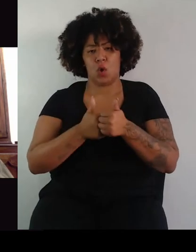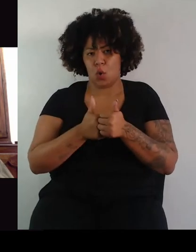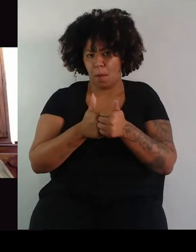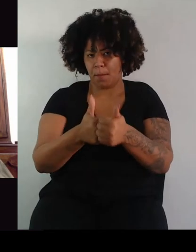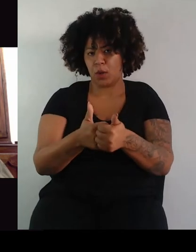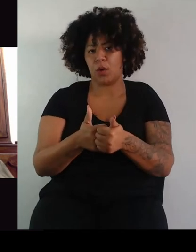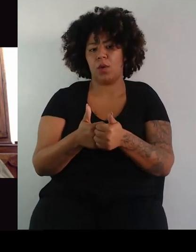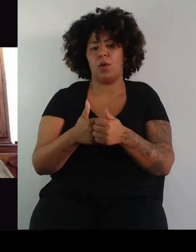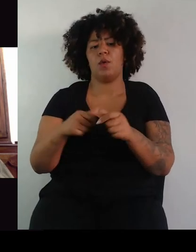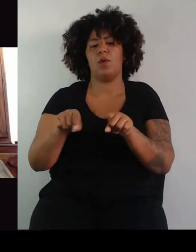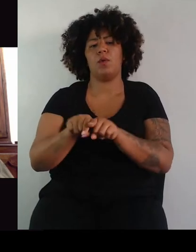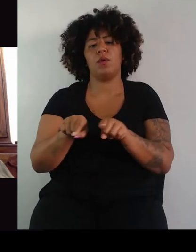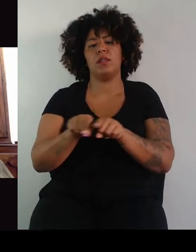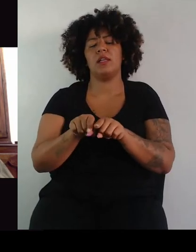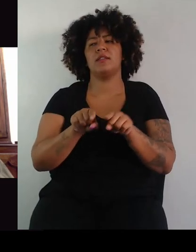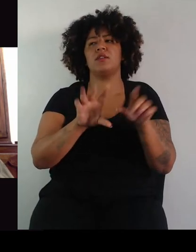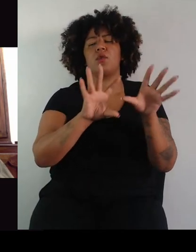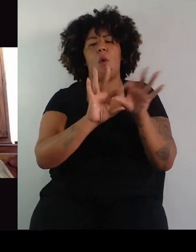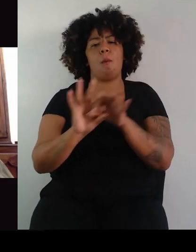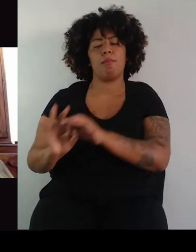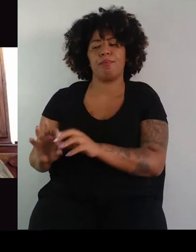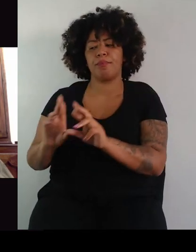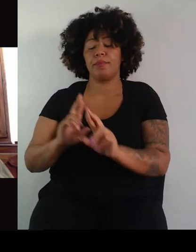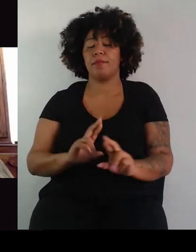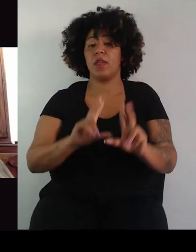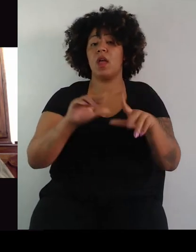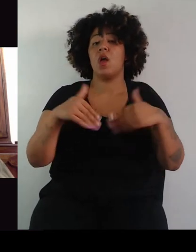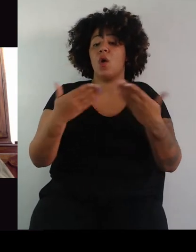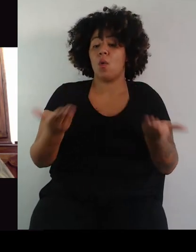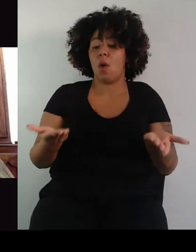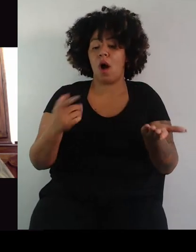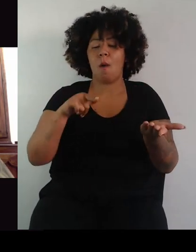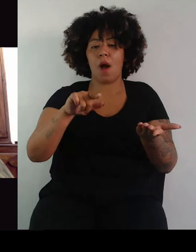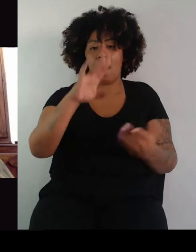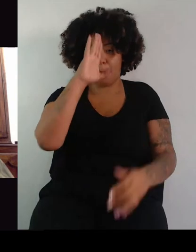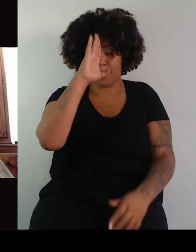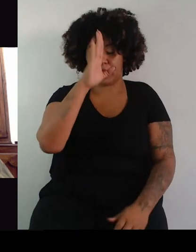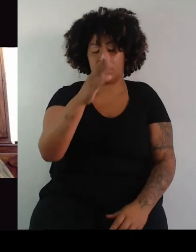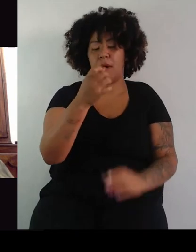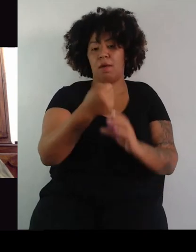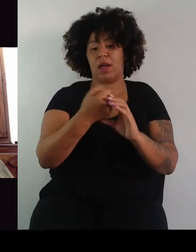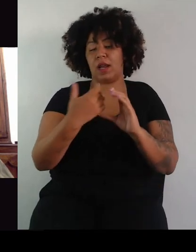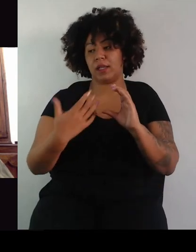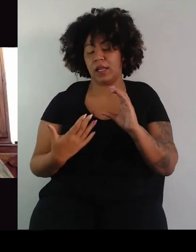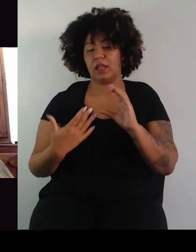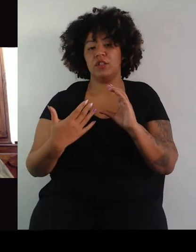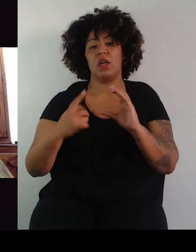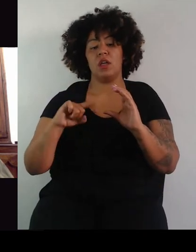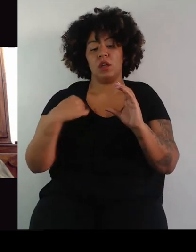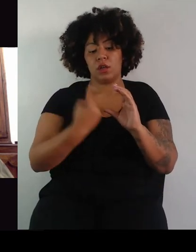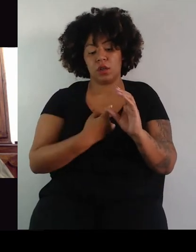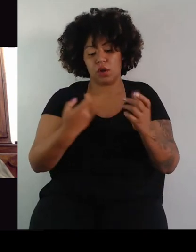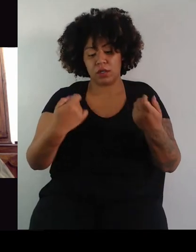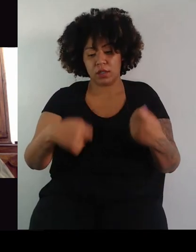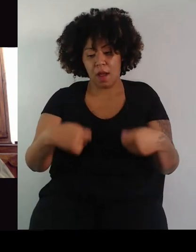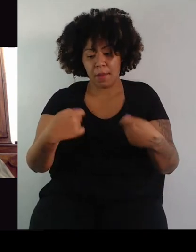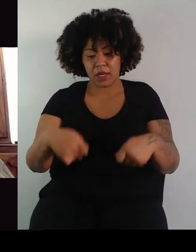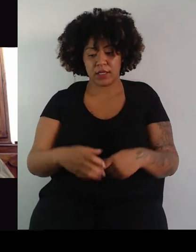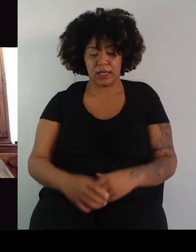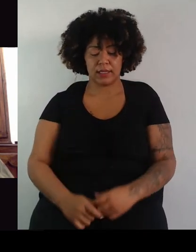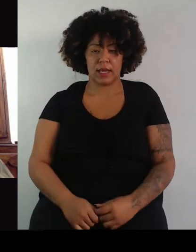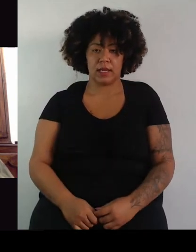dessas narrativas e quais são as principais características que a gente precisa